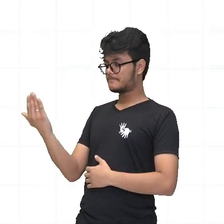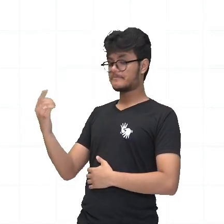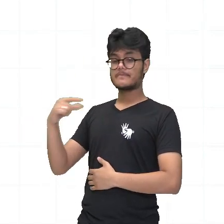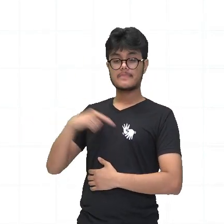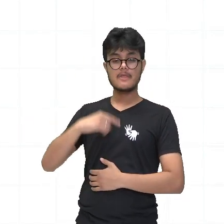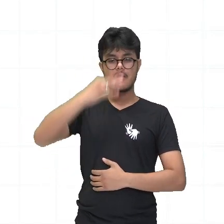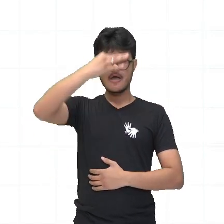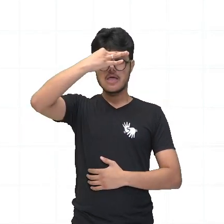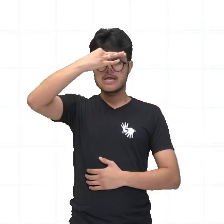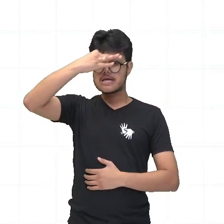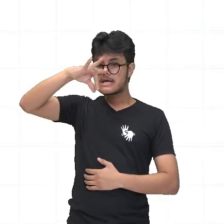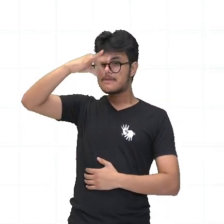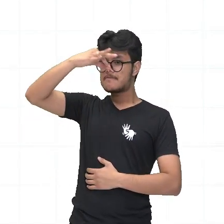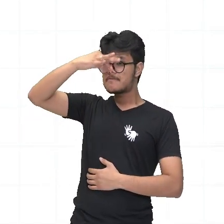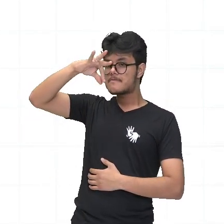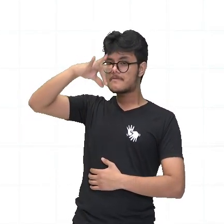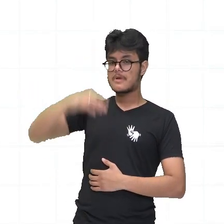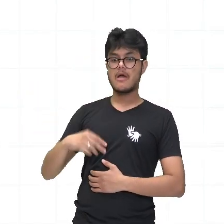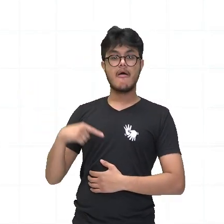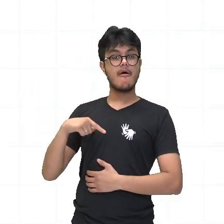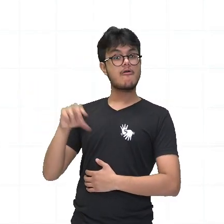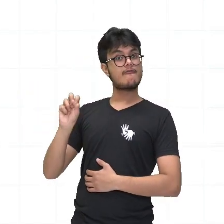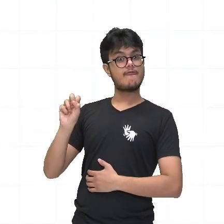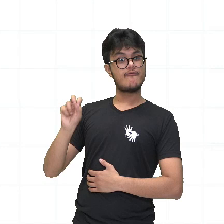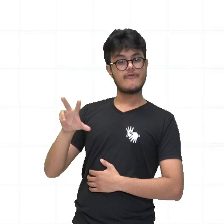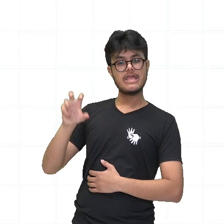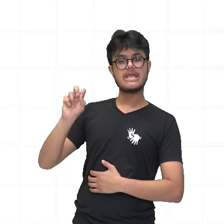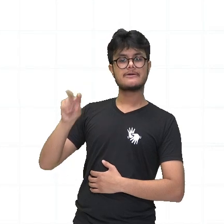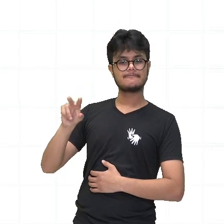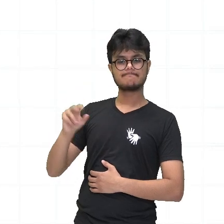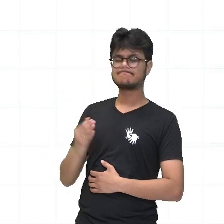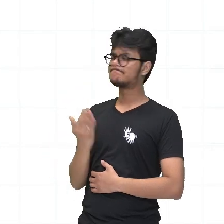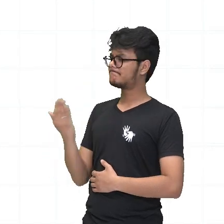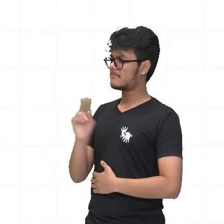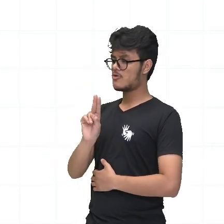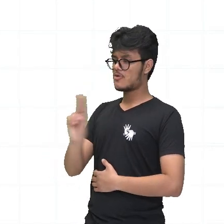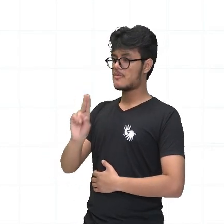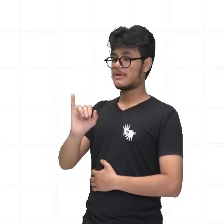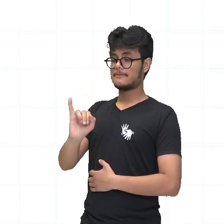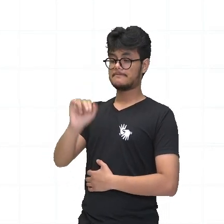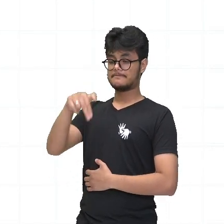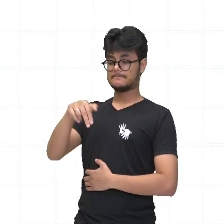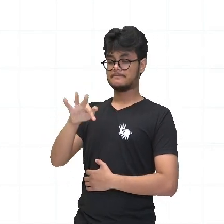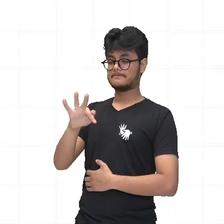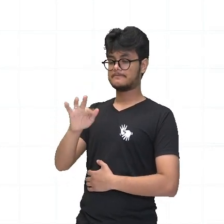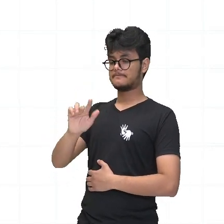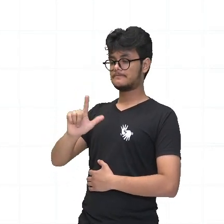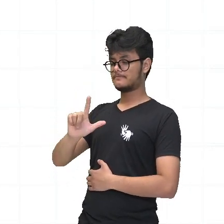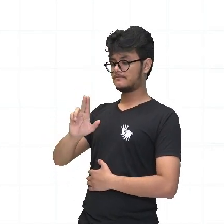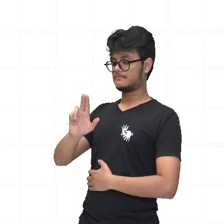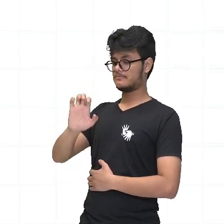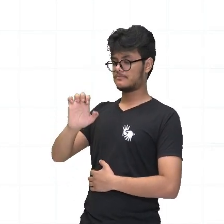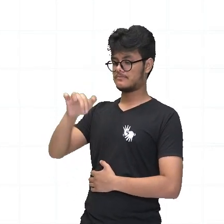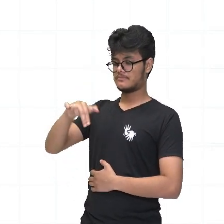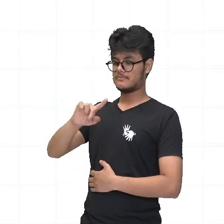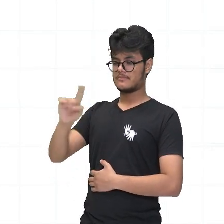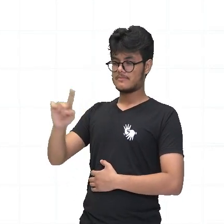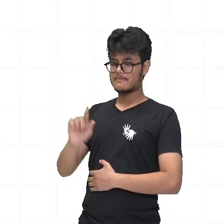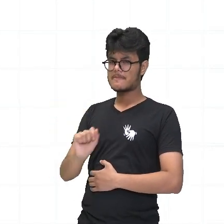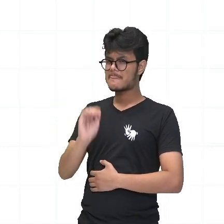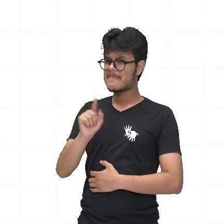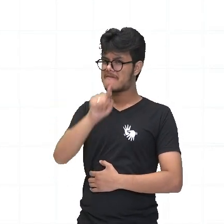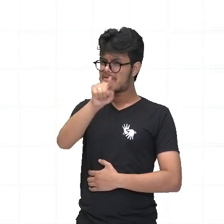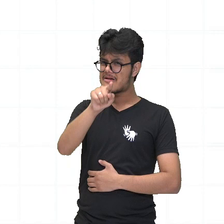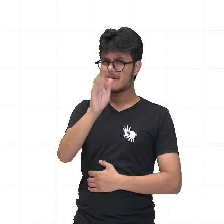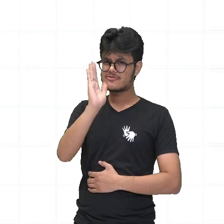um vírus chamado vírus da influenza. Quem de vocês aí possivelmente está gripado, sentindo